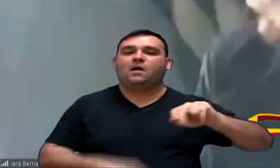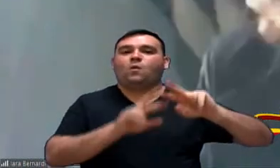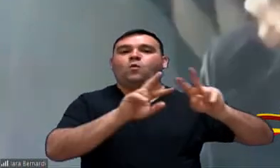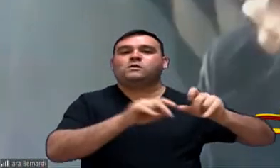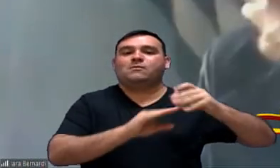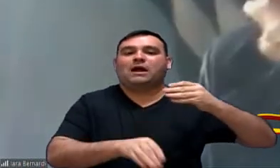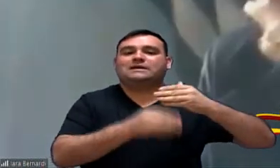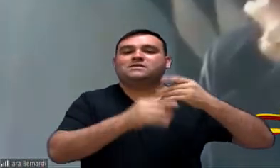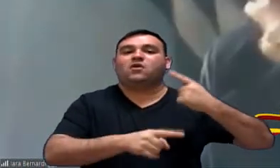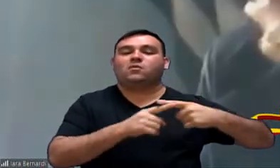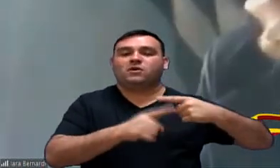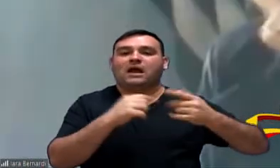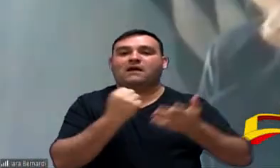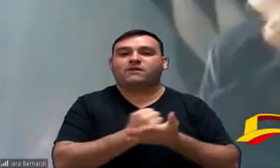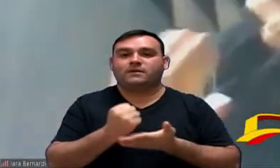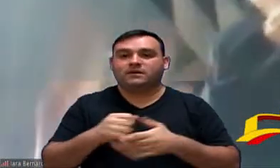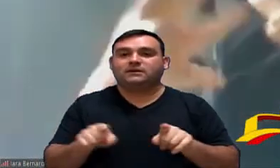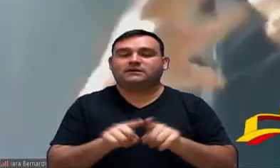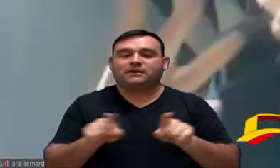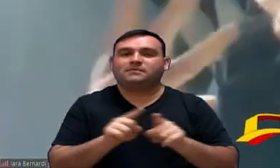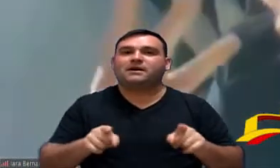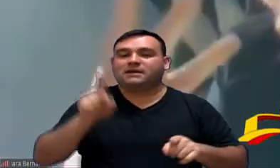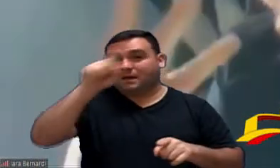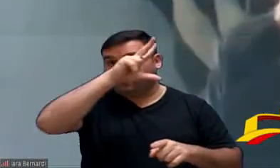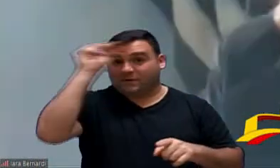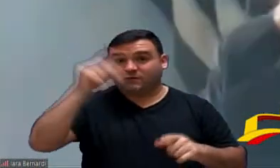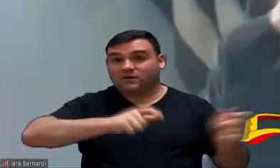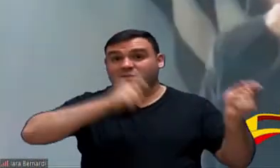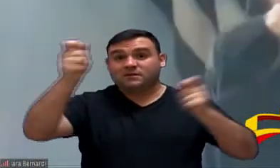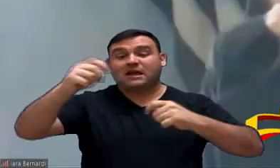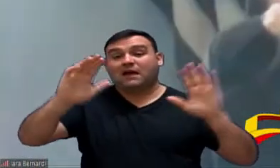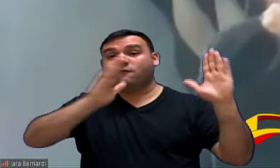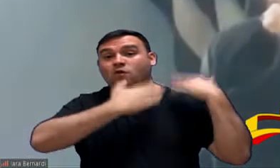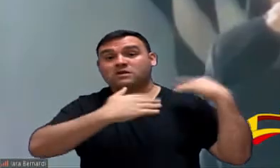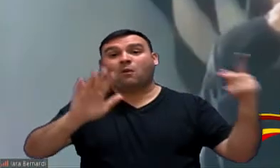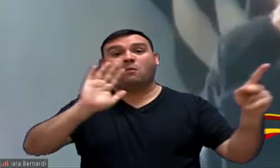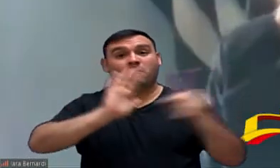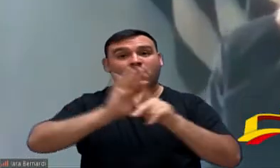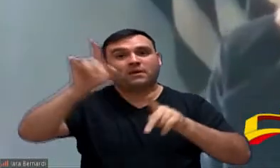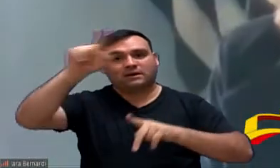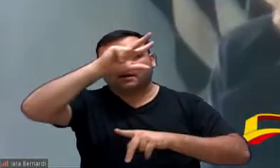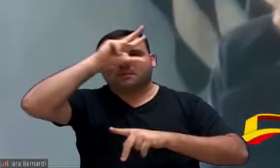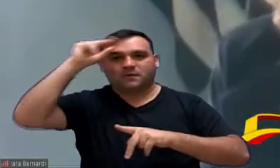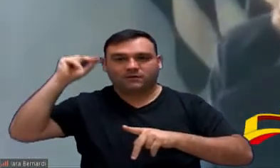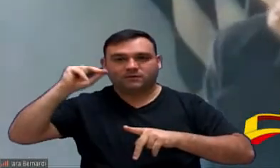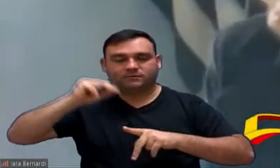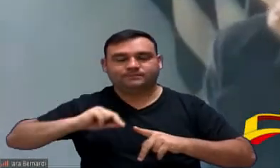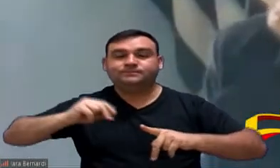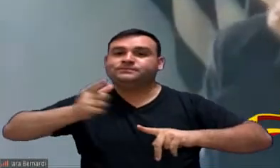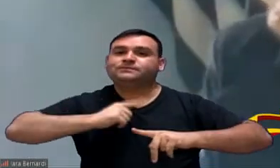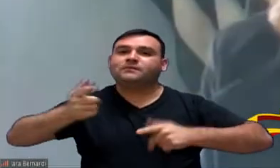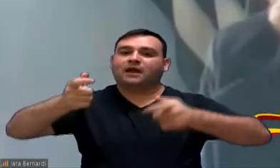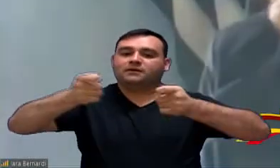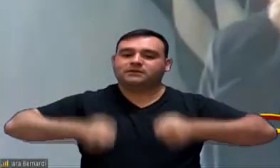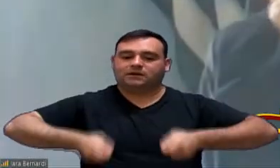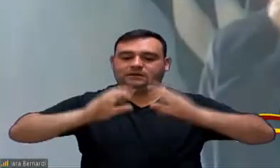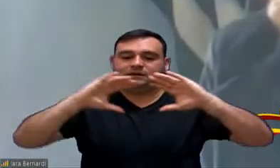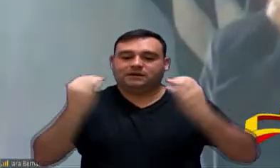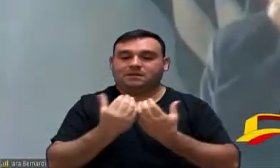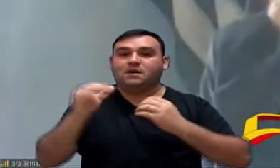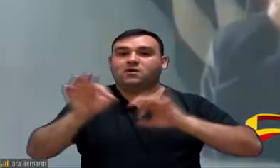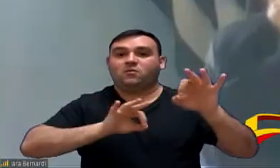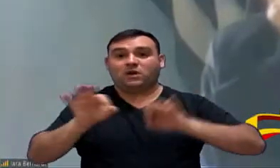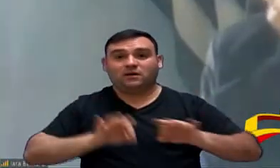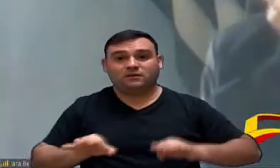para a formalização e mandar o Executivo, como tarefa do Executivo, vir para esta casa este